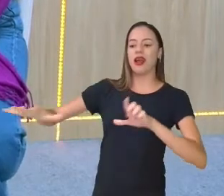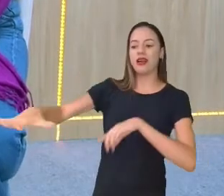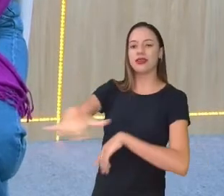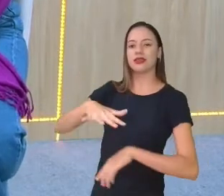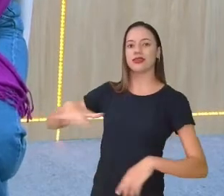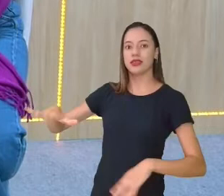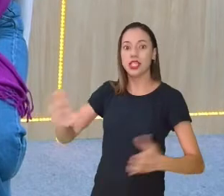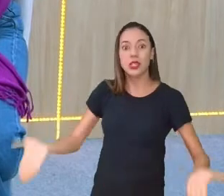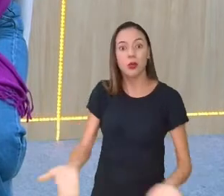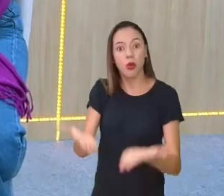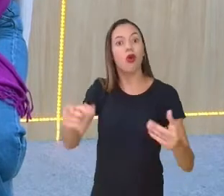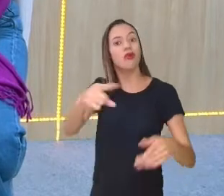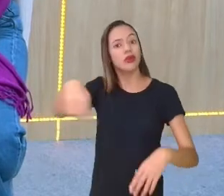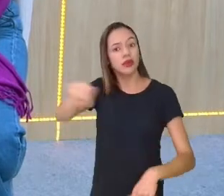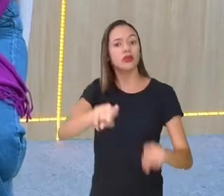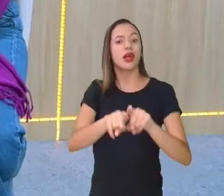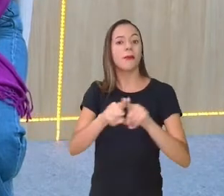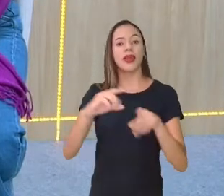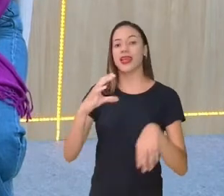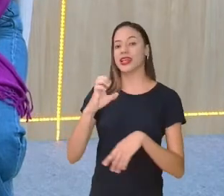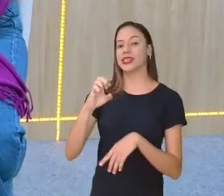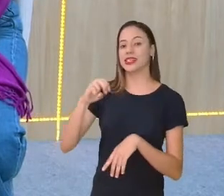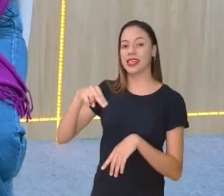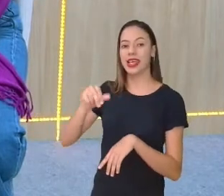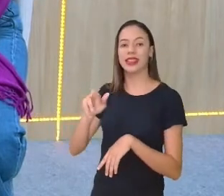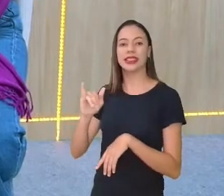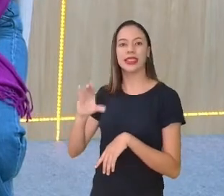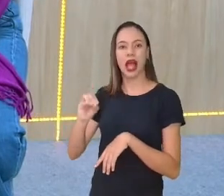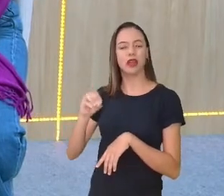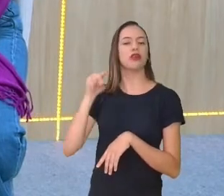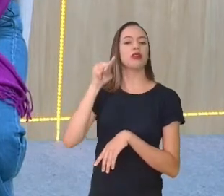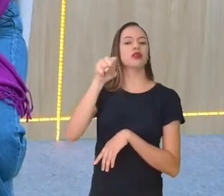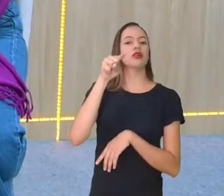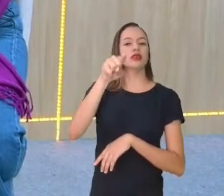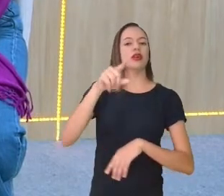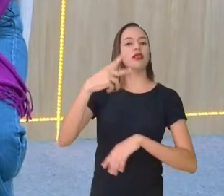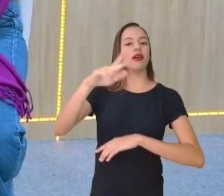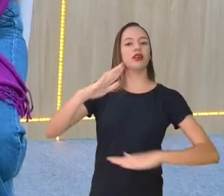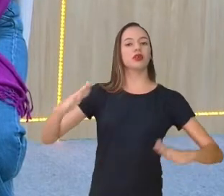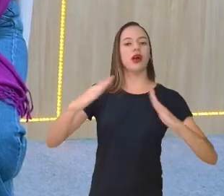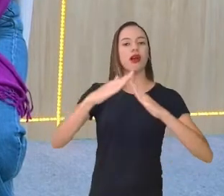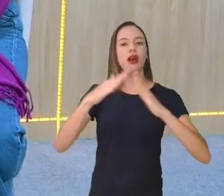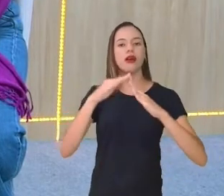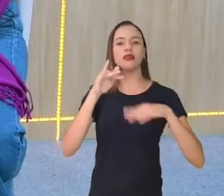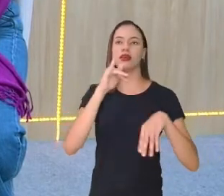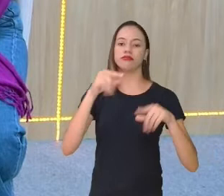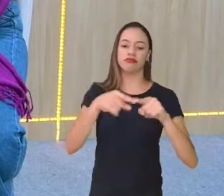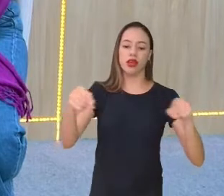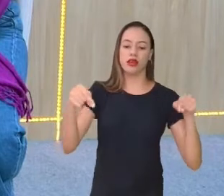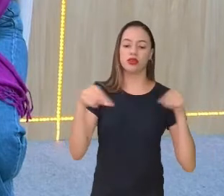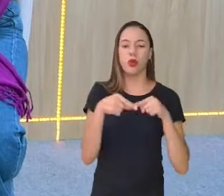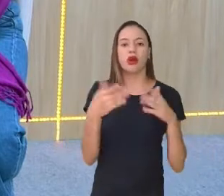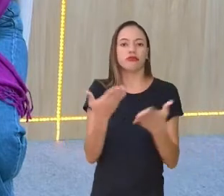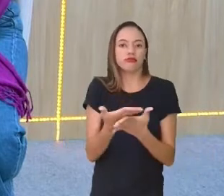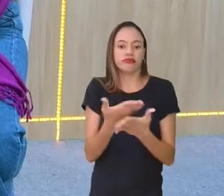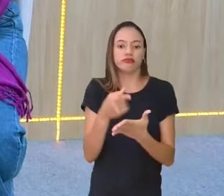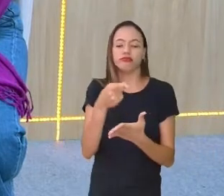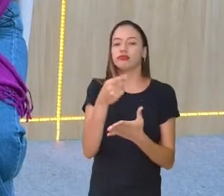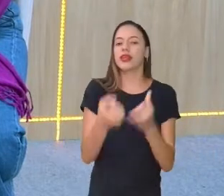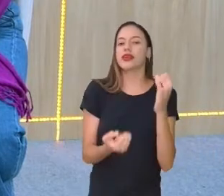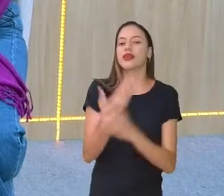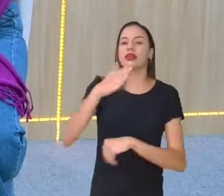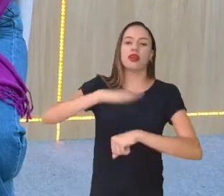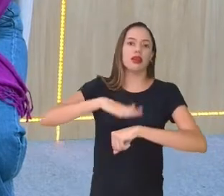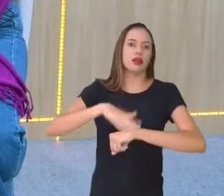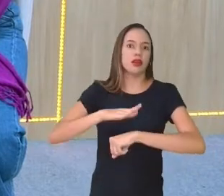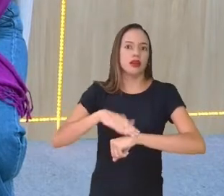hein, gente? Dando alguns subsídios para que você aí na sala faça a sua montagem. Por que não? Uma